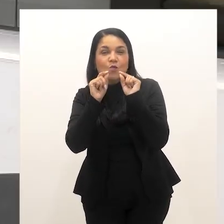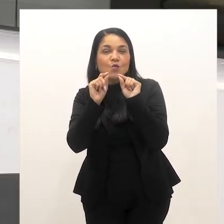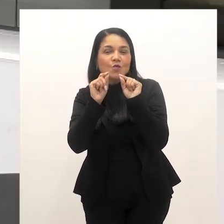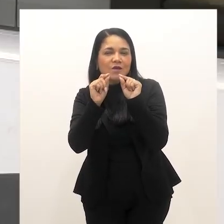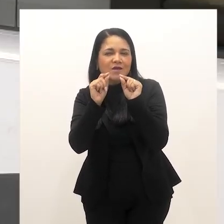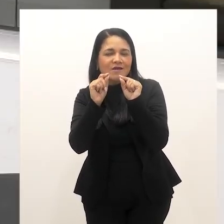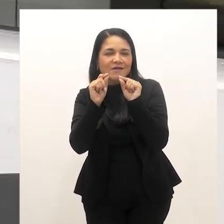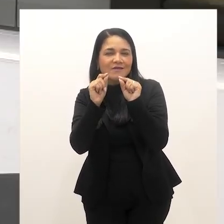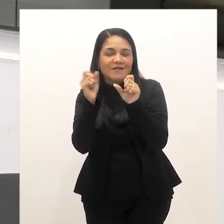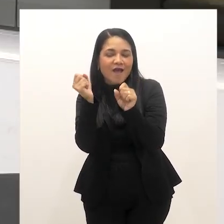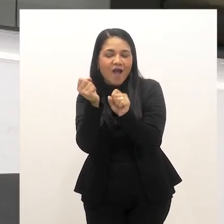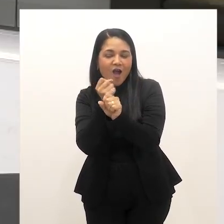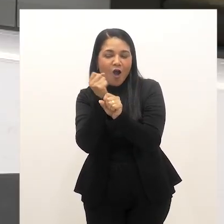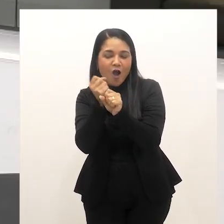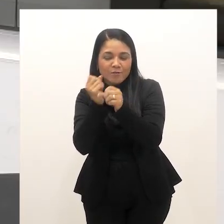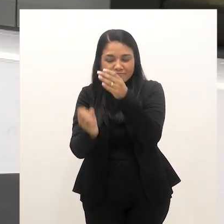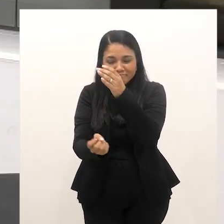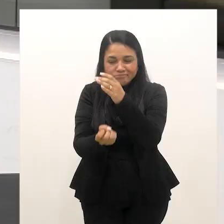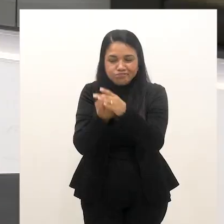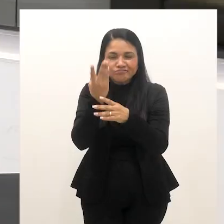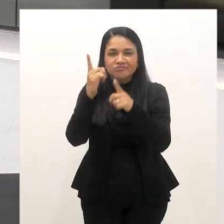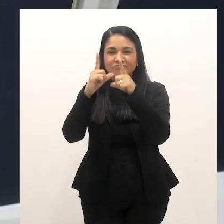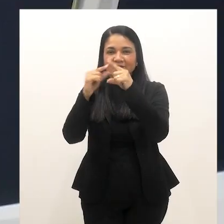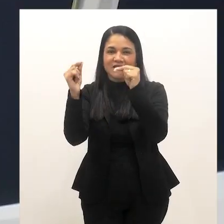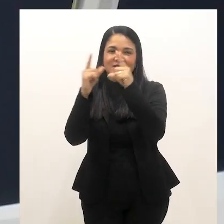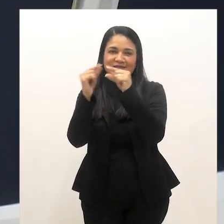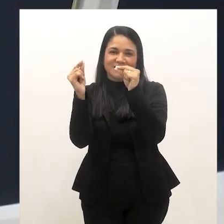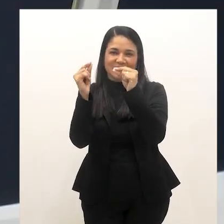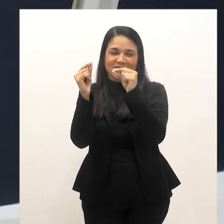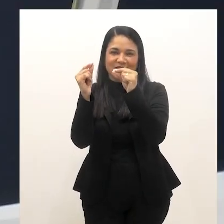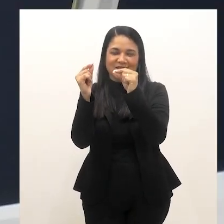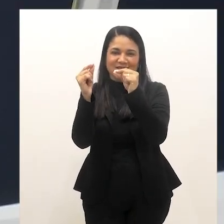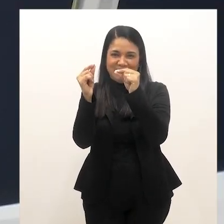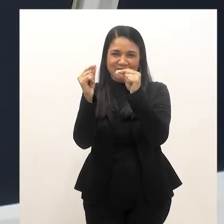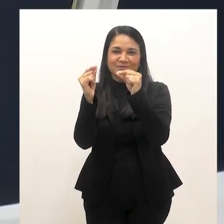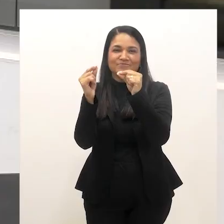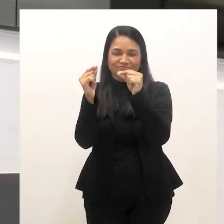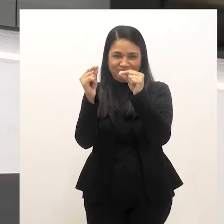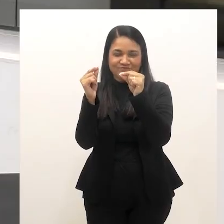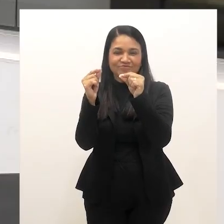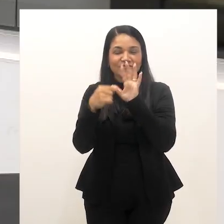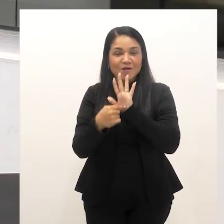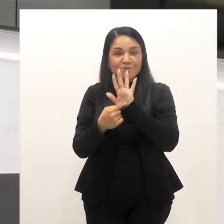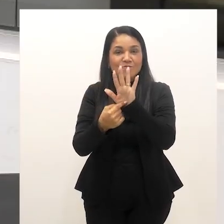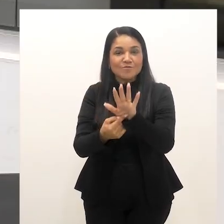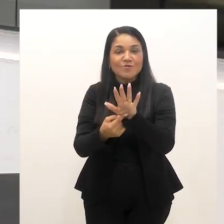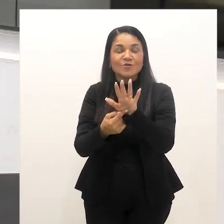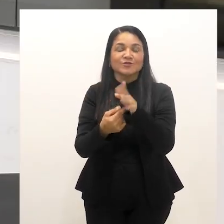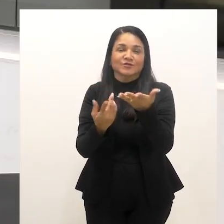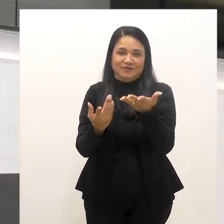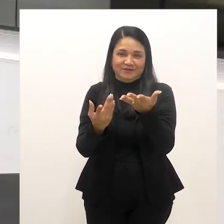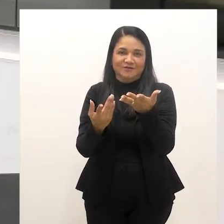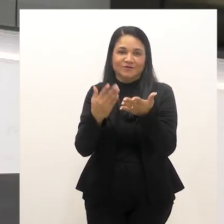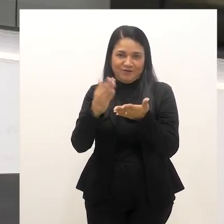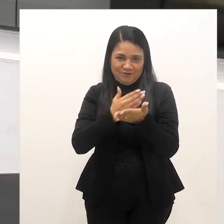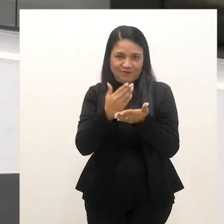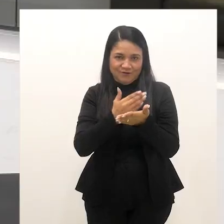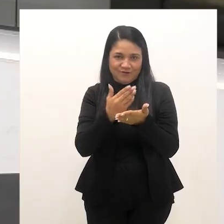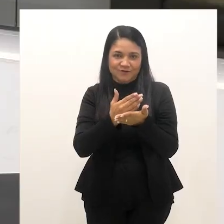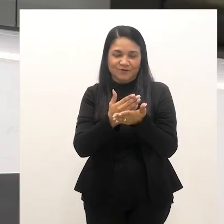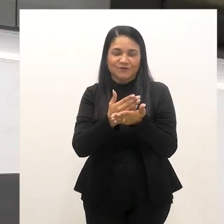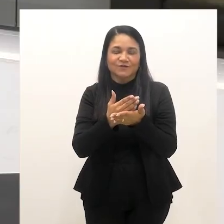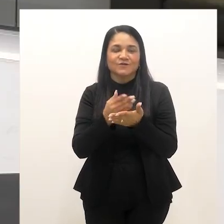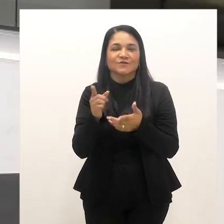tá na construção de Brasília. E nessa ordem também, né? Que mandou construir